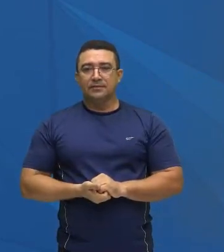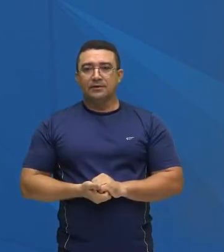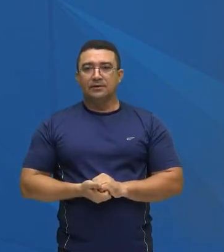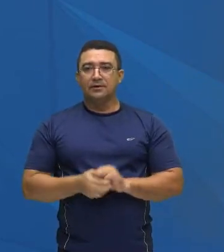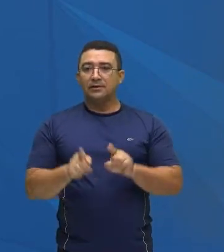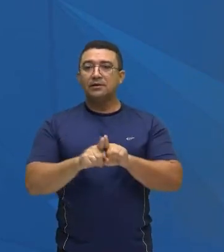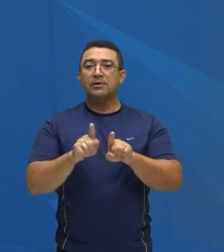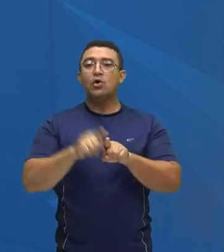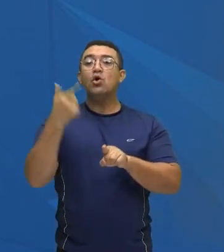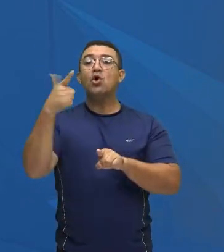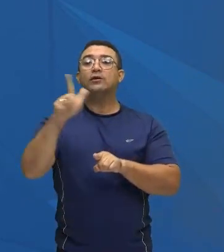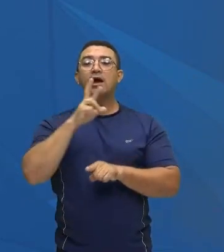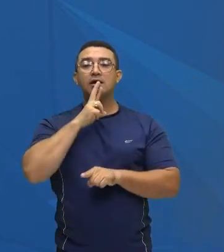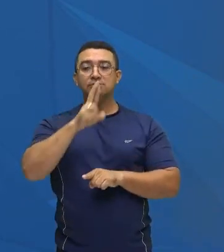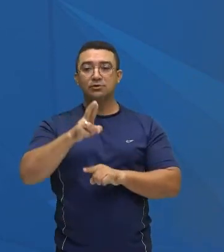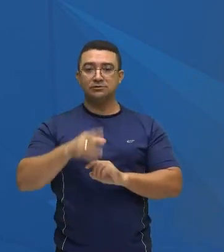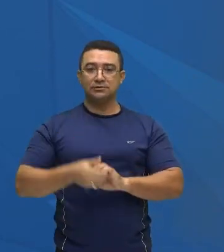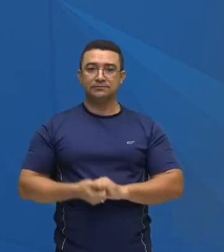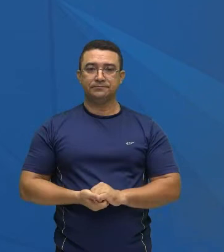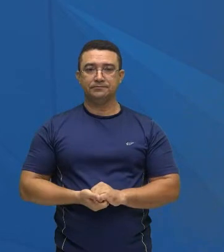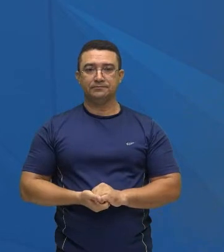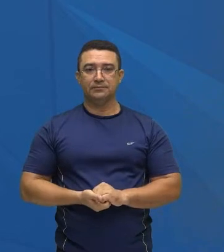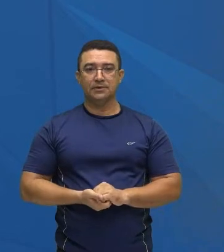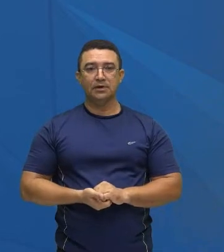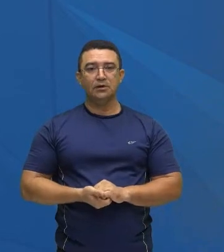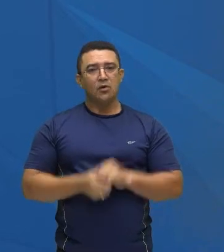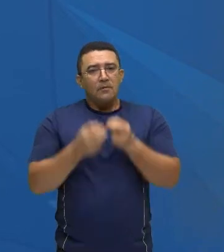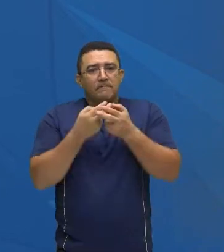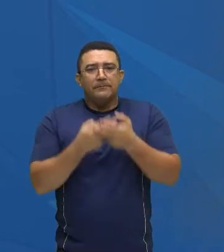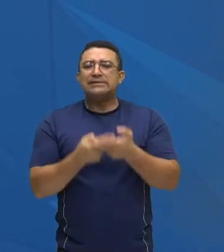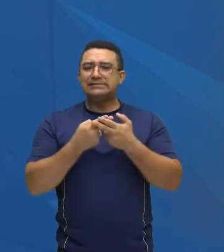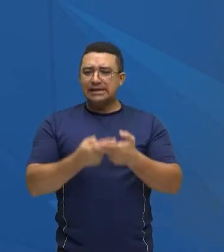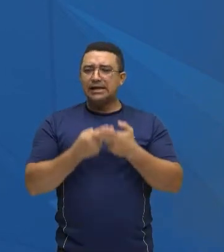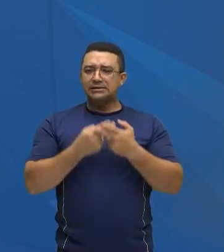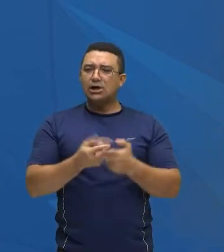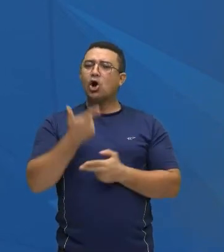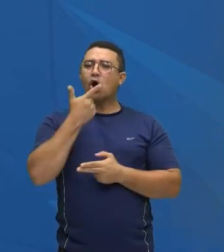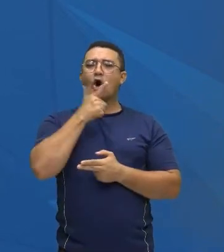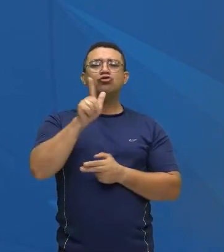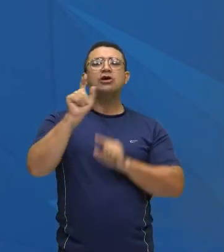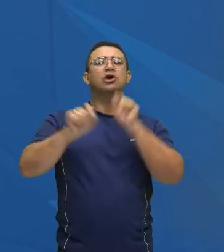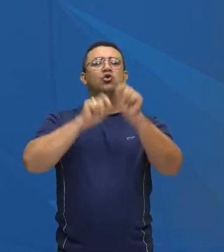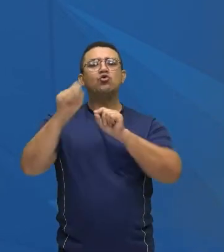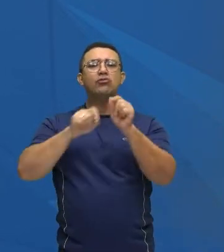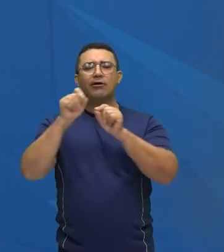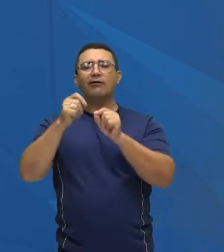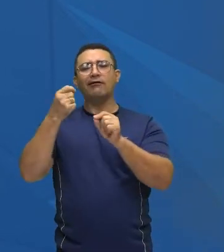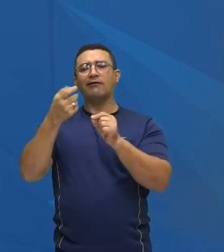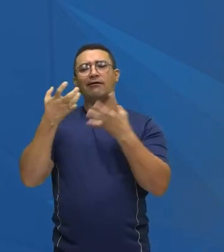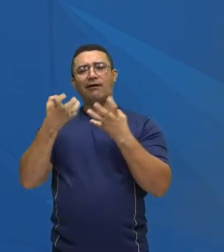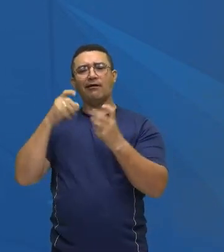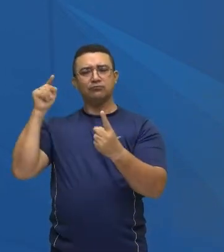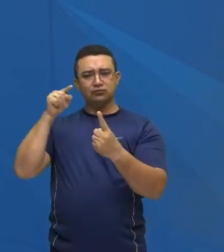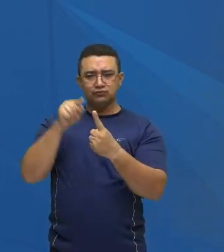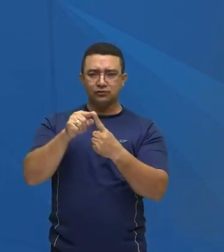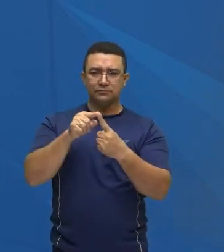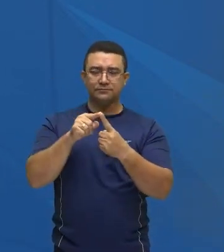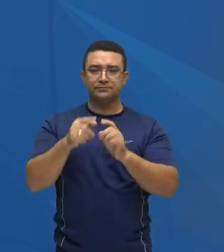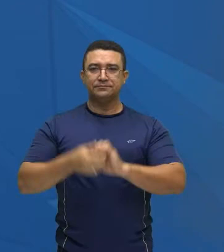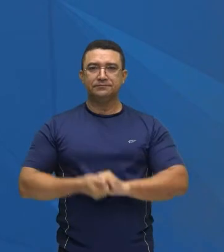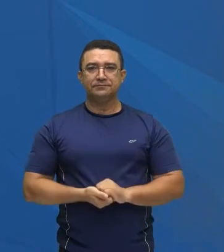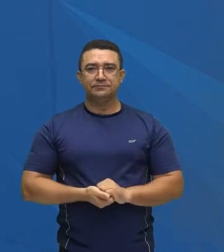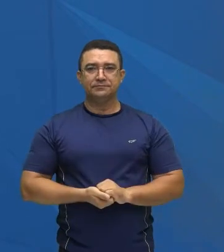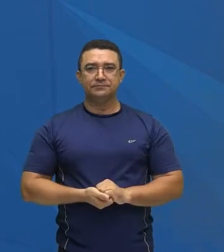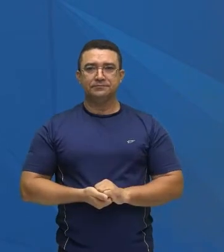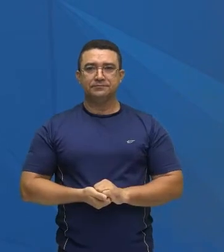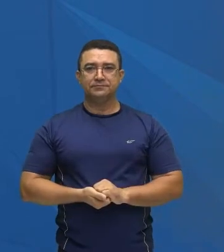mais resposta, olha só. Com persistência se consegue o que se pretende realmente, né? Então, olha só